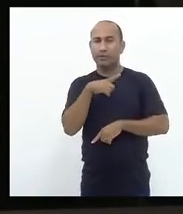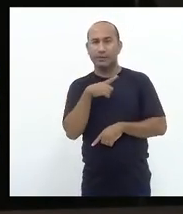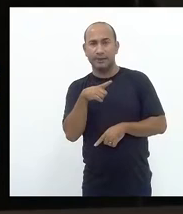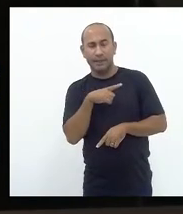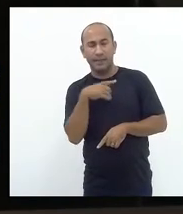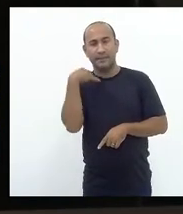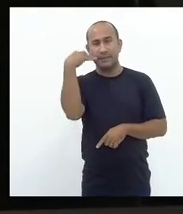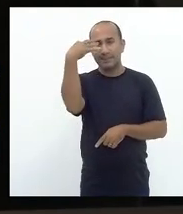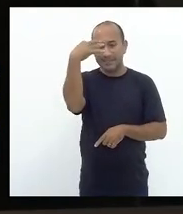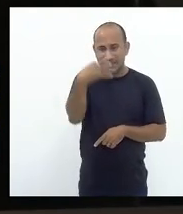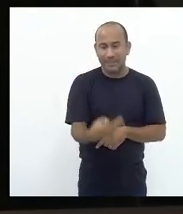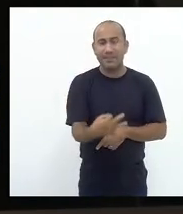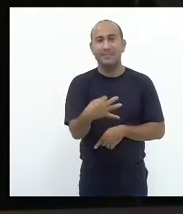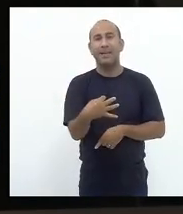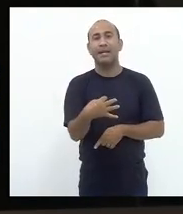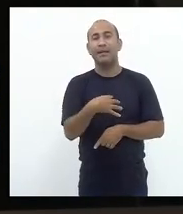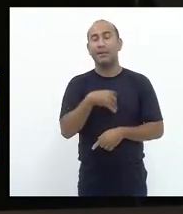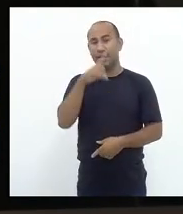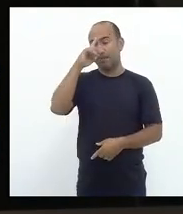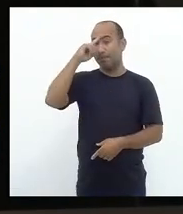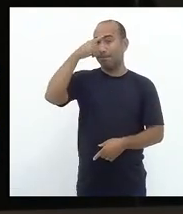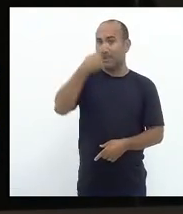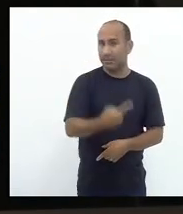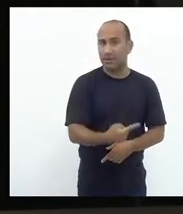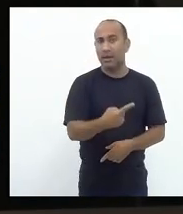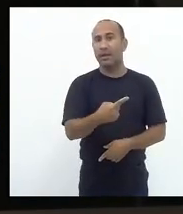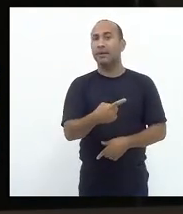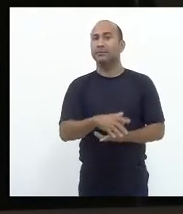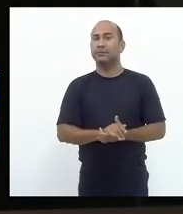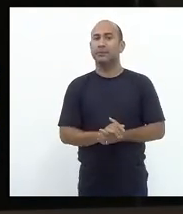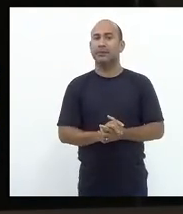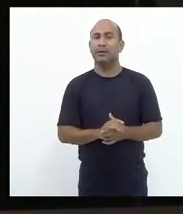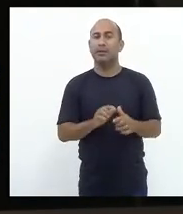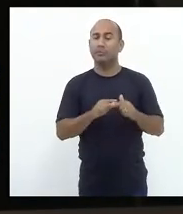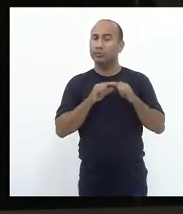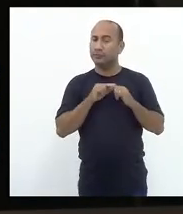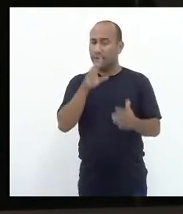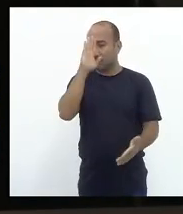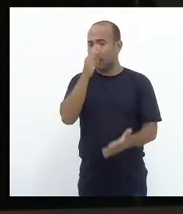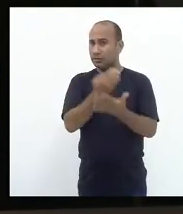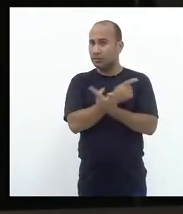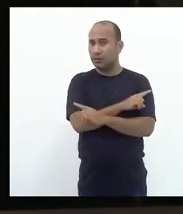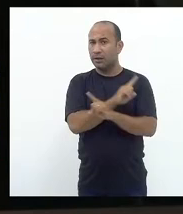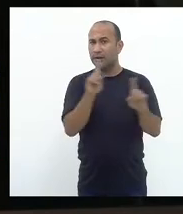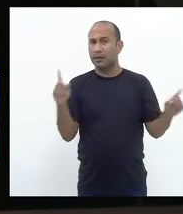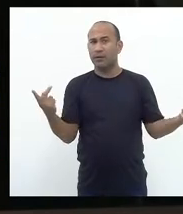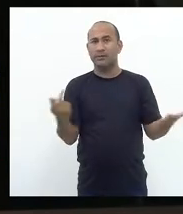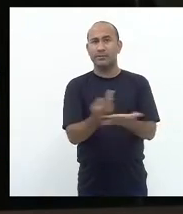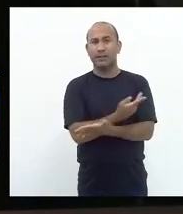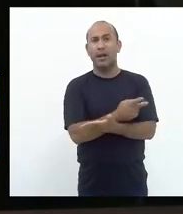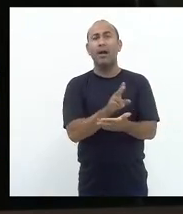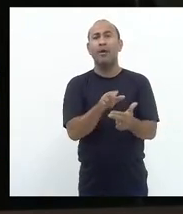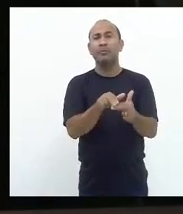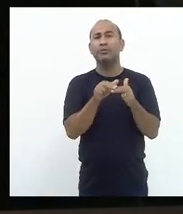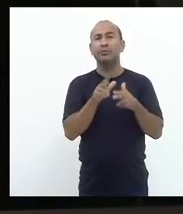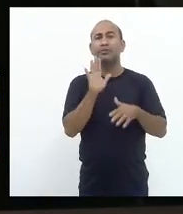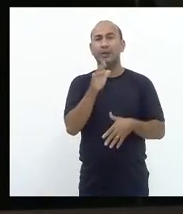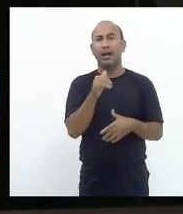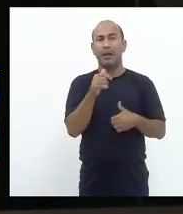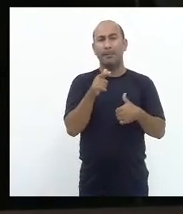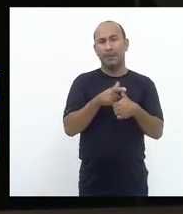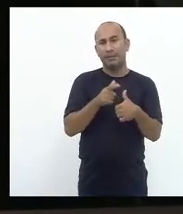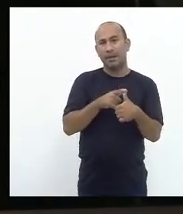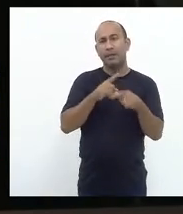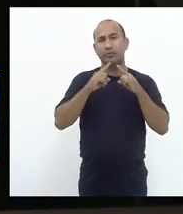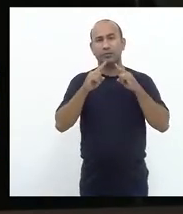não seja autorizativo, que ele não se transforme em autorizativo, acredito que não se tornará, porque já passou em primeira discussão,